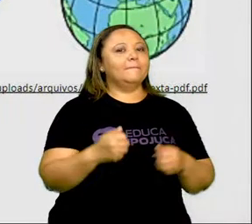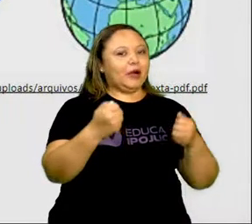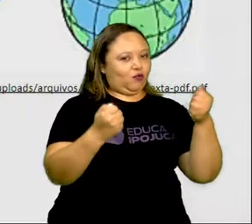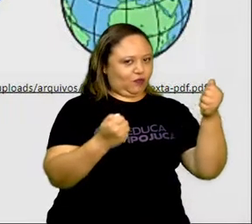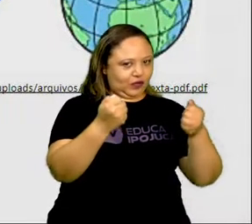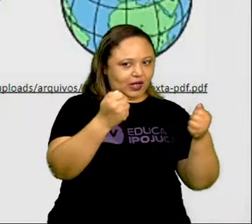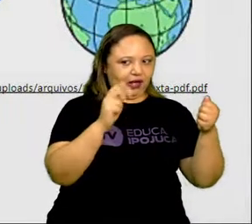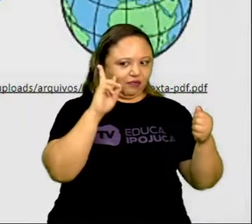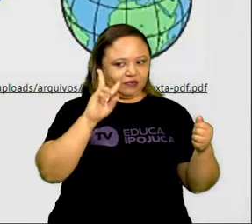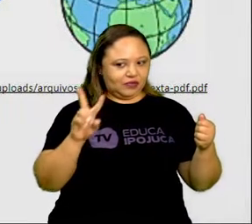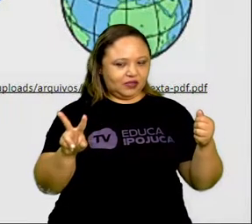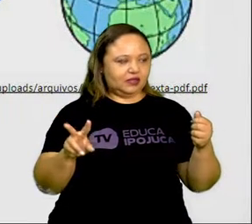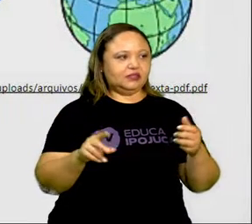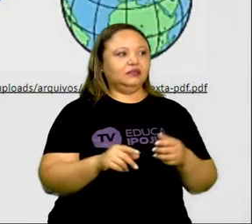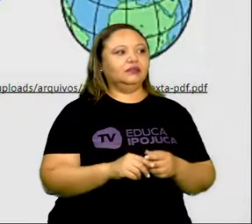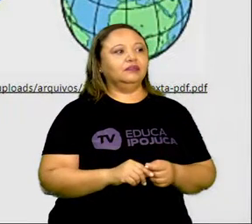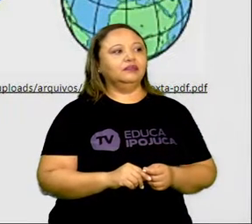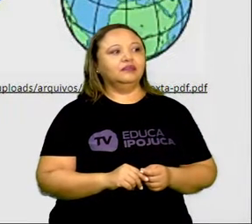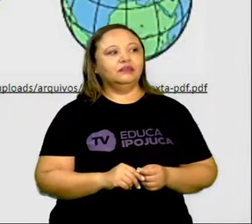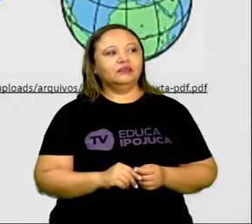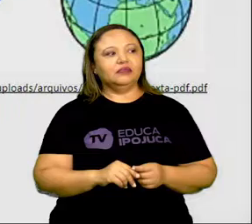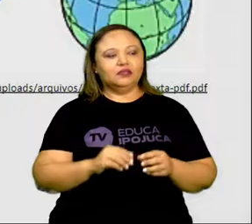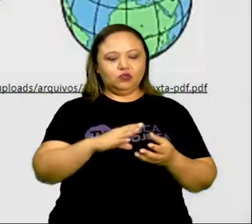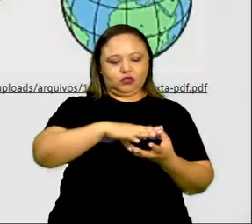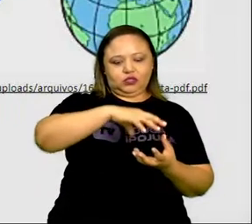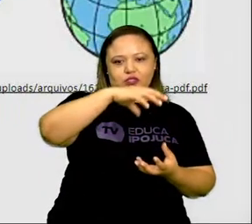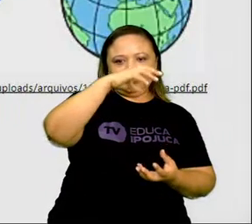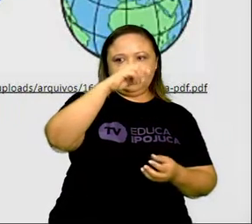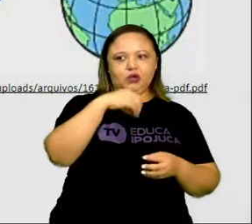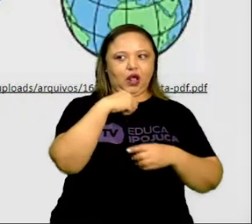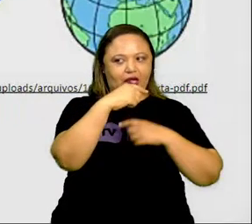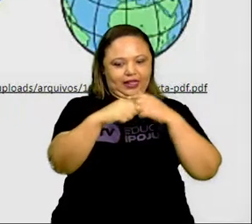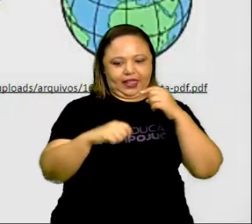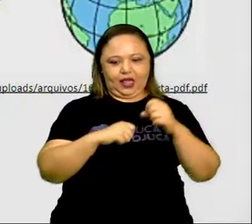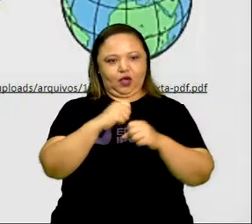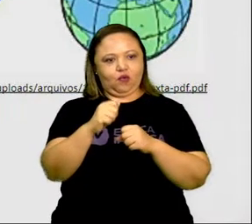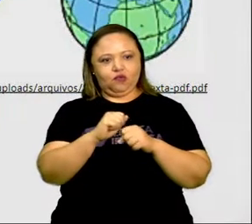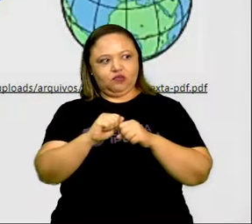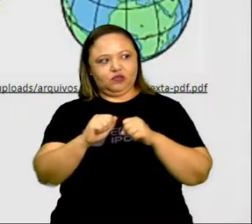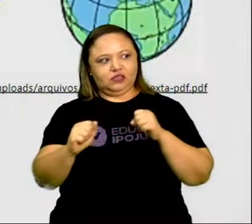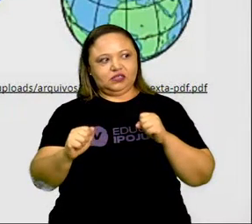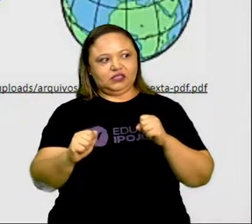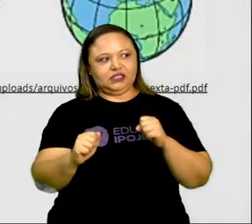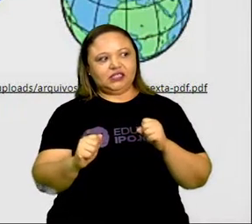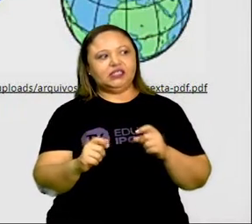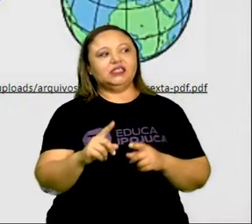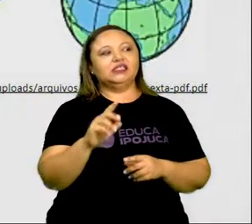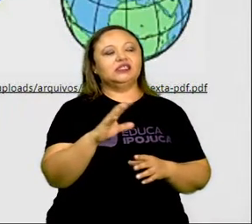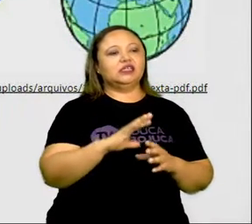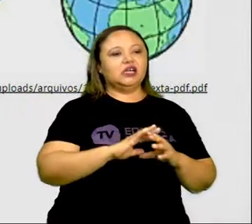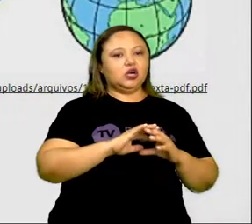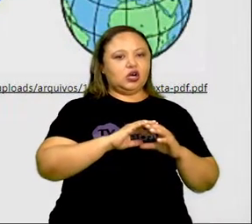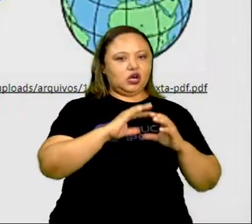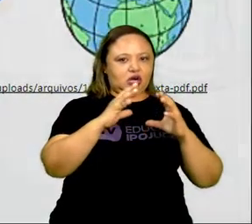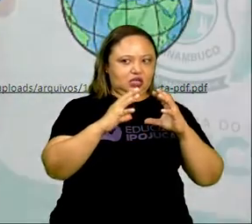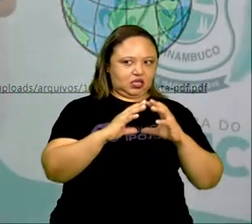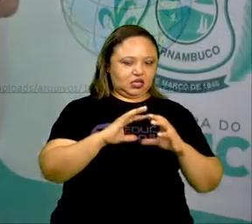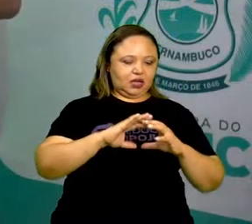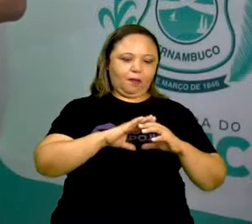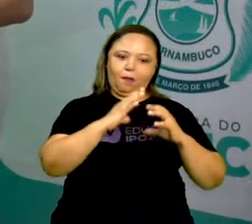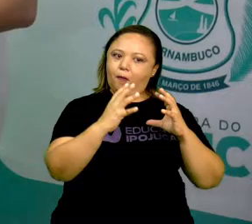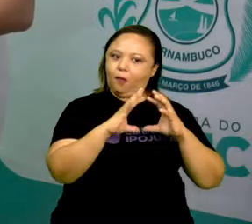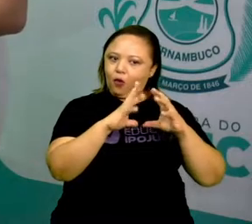vai lembrar o quê? O carretel de linha. Temos também a esfera, que vai lembrar o globo